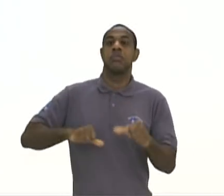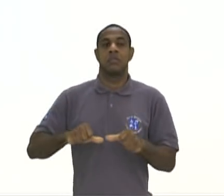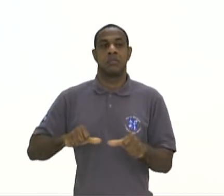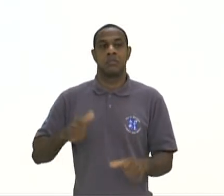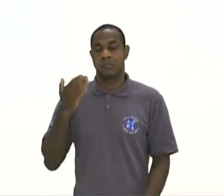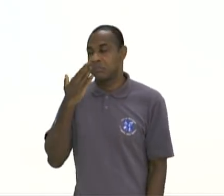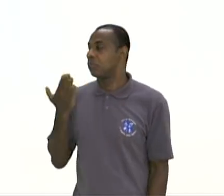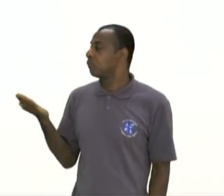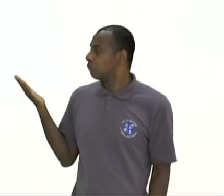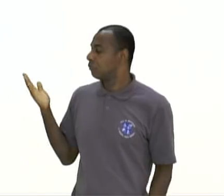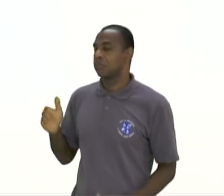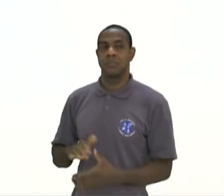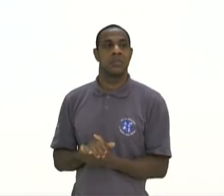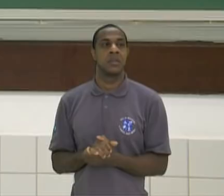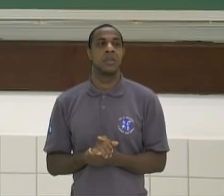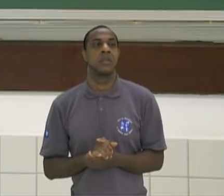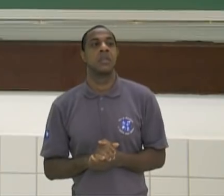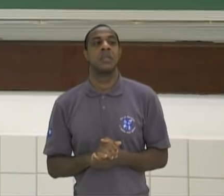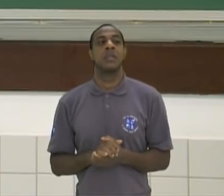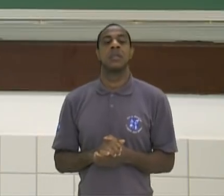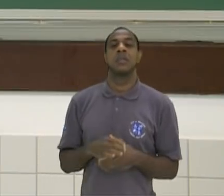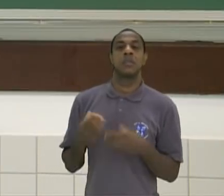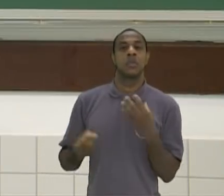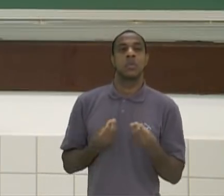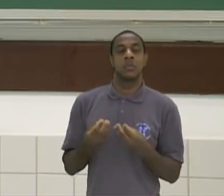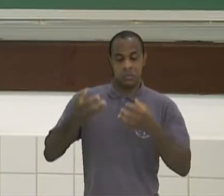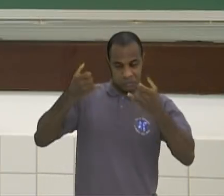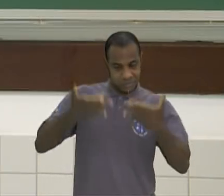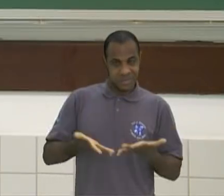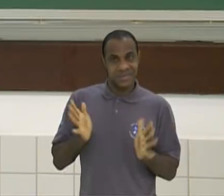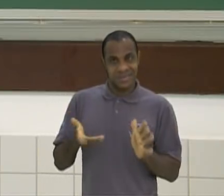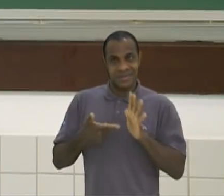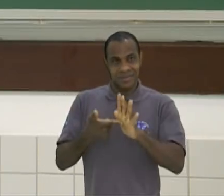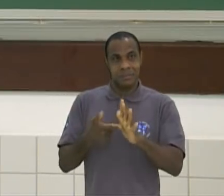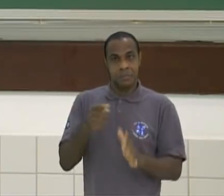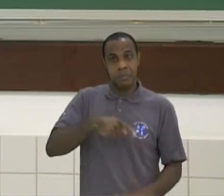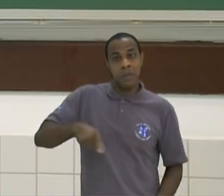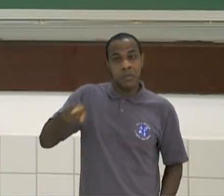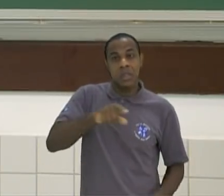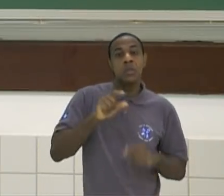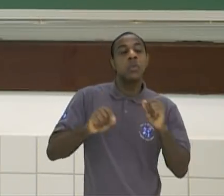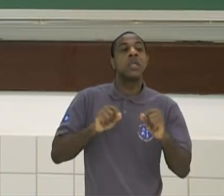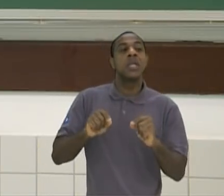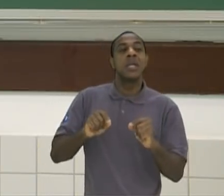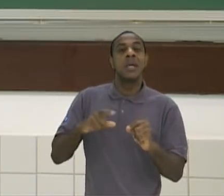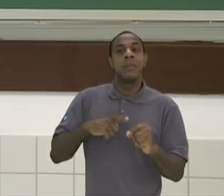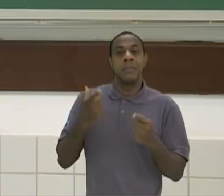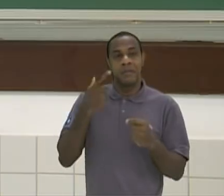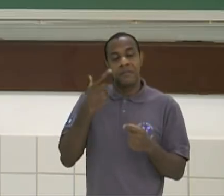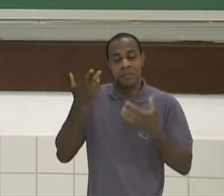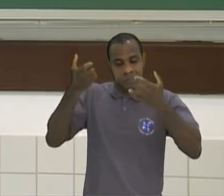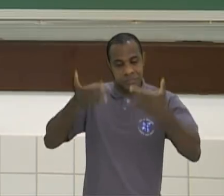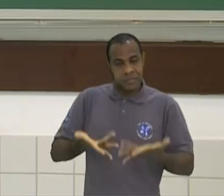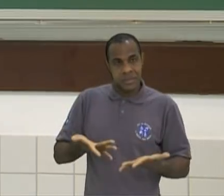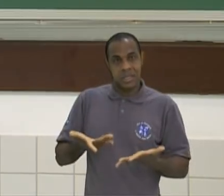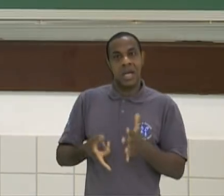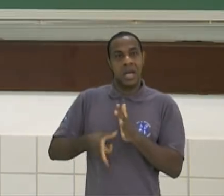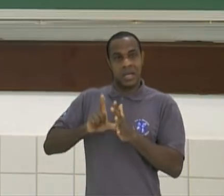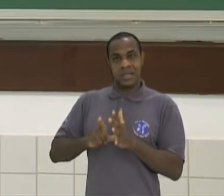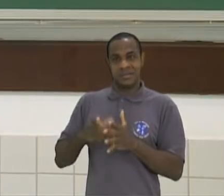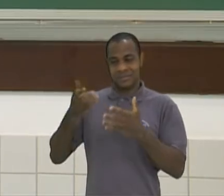precisa fazer muitos apontamentos nessa situação aqui para vocês, que é justamente algo que nós já tratamos bastante